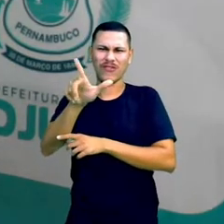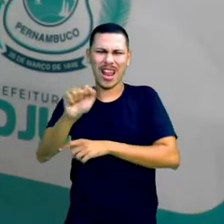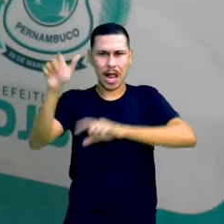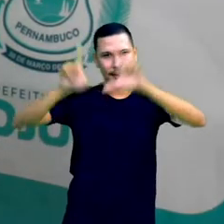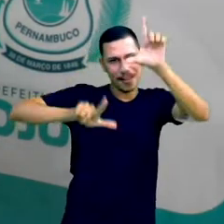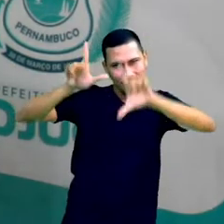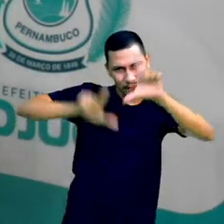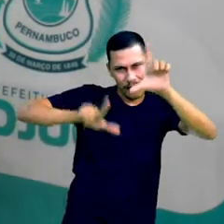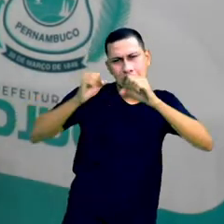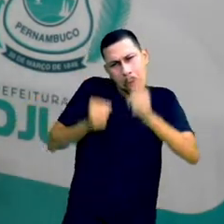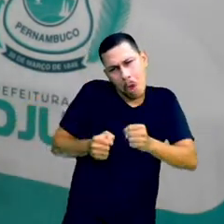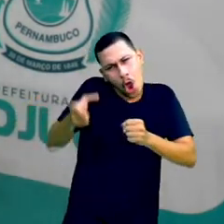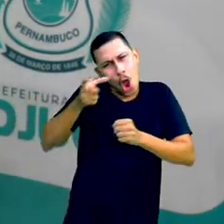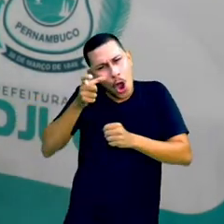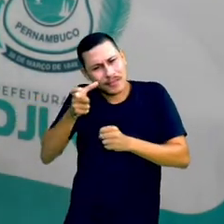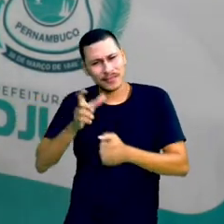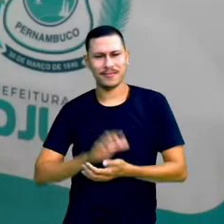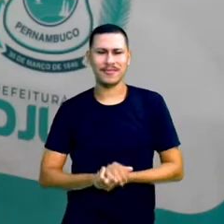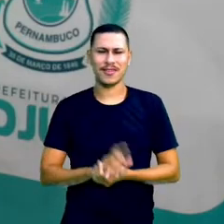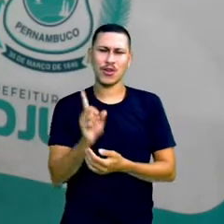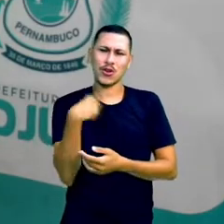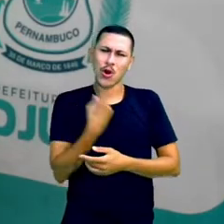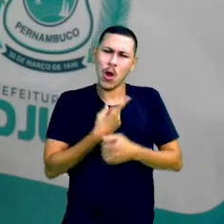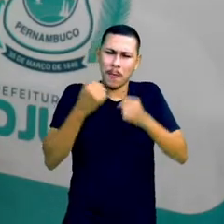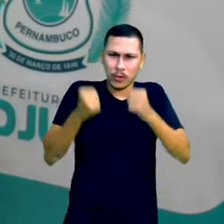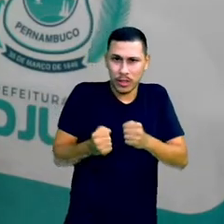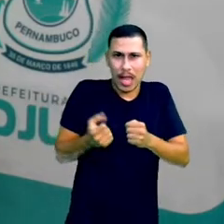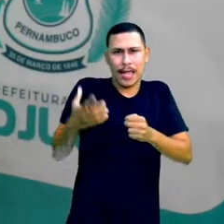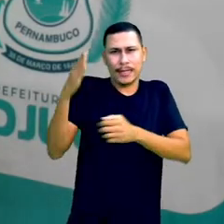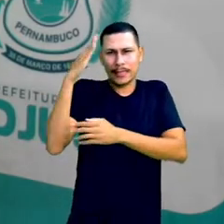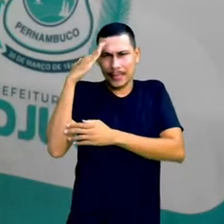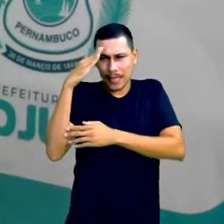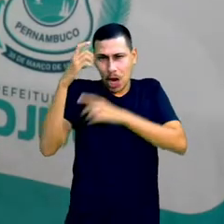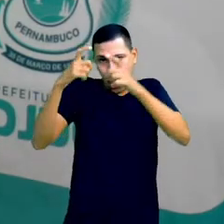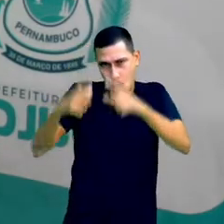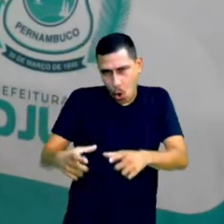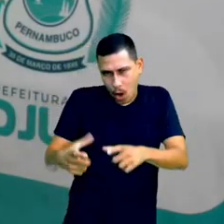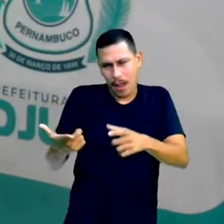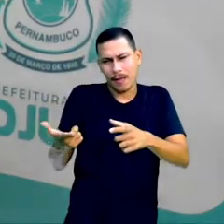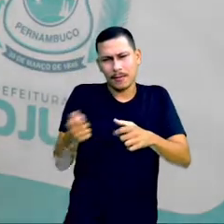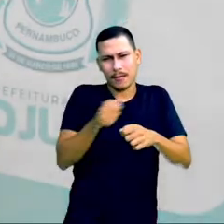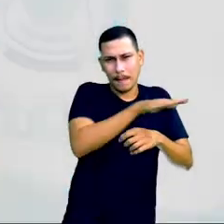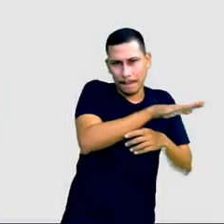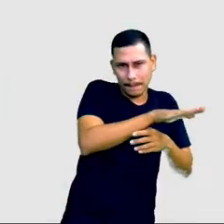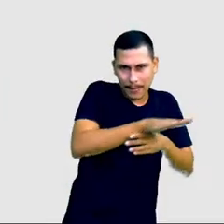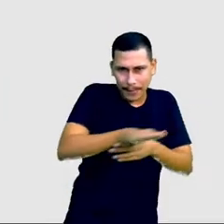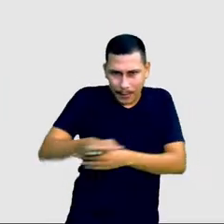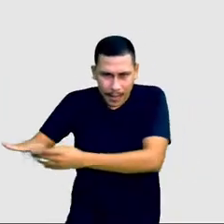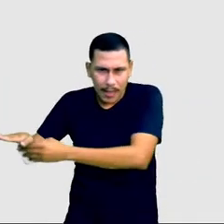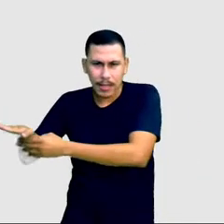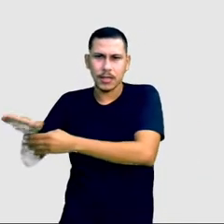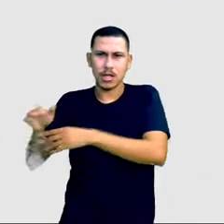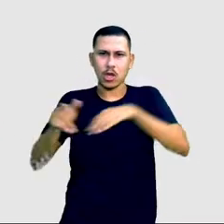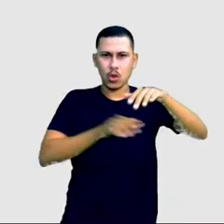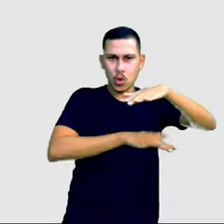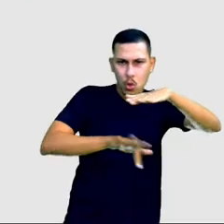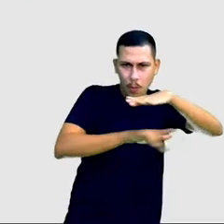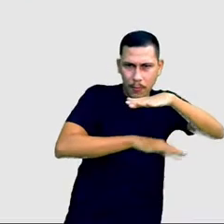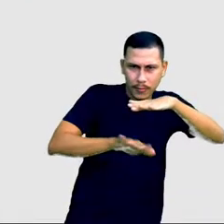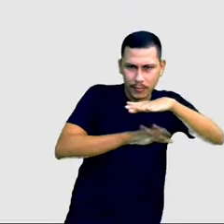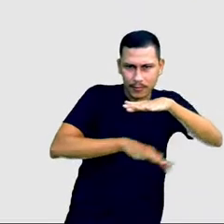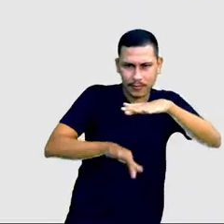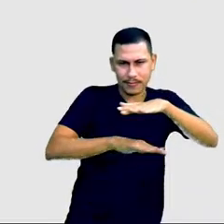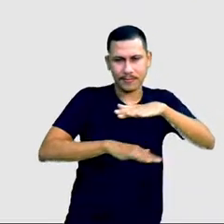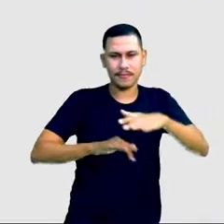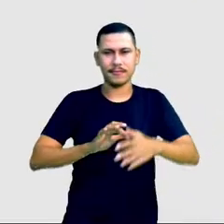nossa TV. Então a gente tem aqui, para a gente poder se situar, onde é a planície do Pantanal.